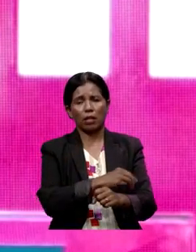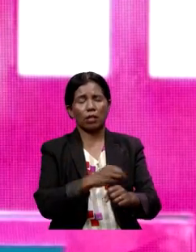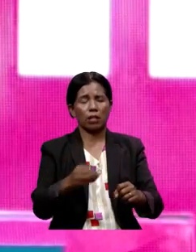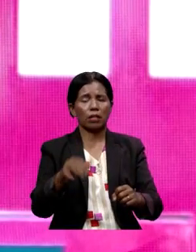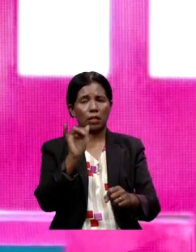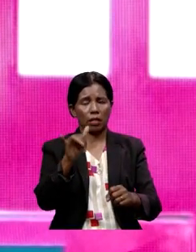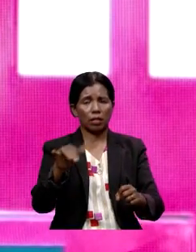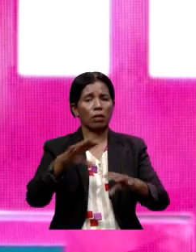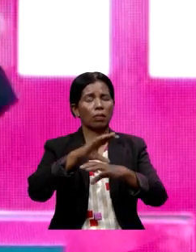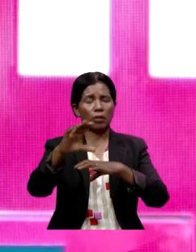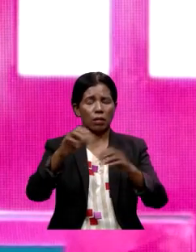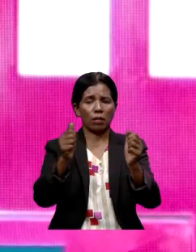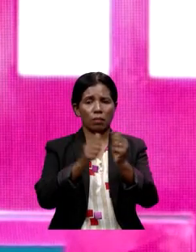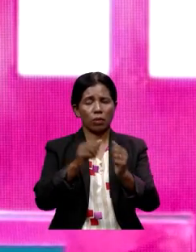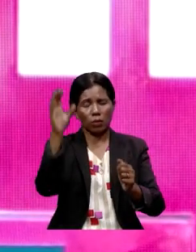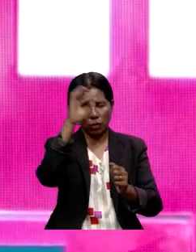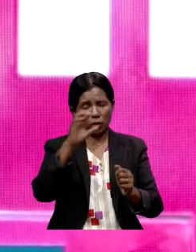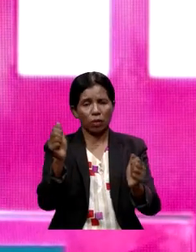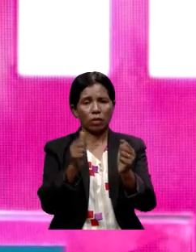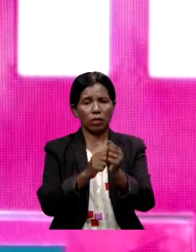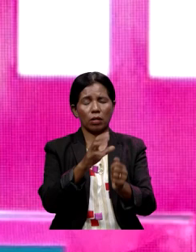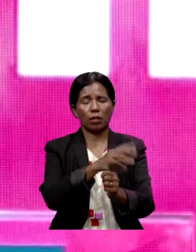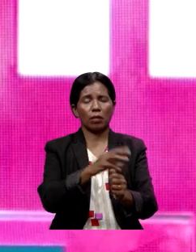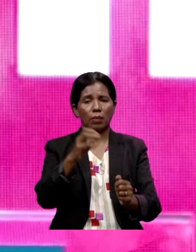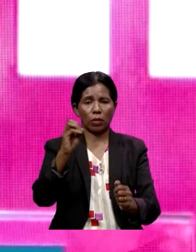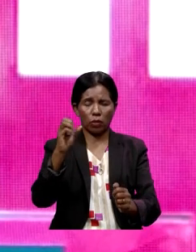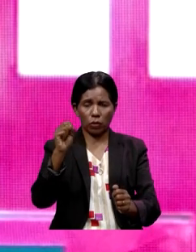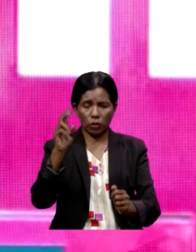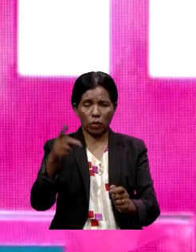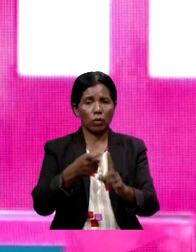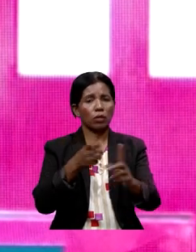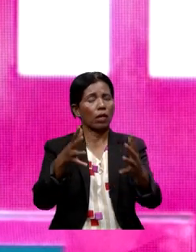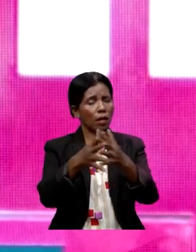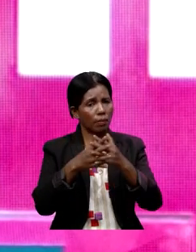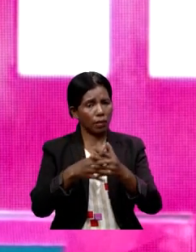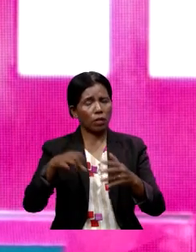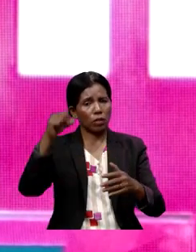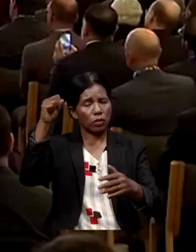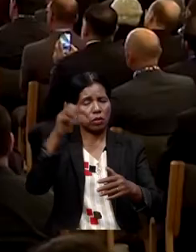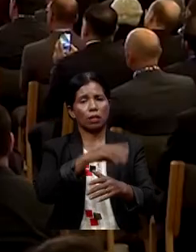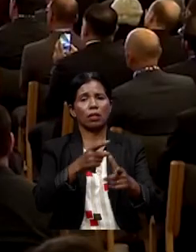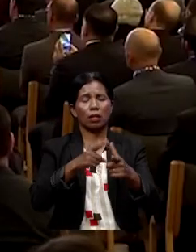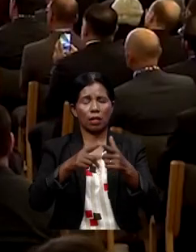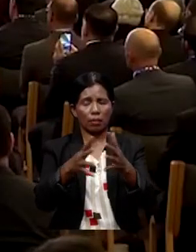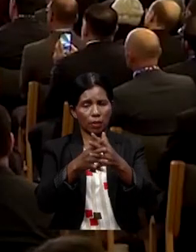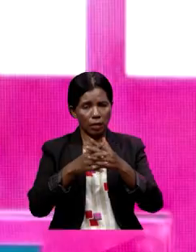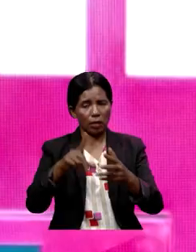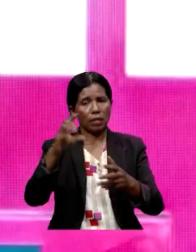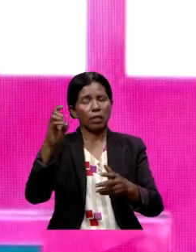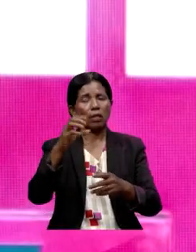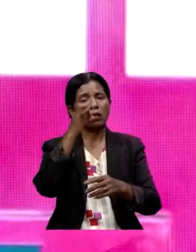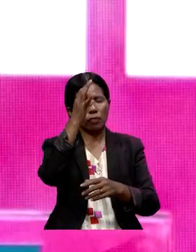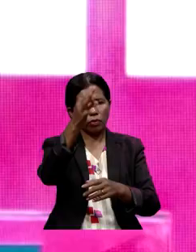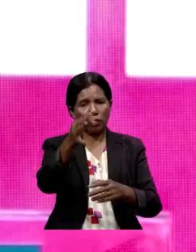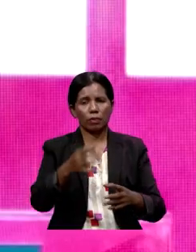acordo comercial entre a União Europeia, o Bloco Mercosul, Rússia e América Sul, bem estendido para a América Latina e o futuro. Dizer